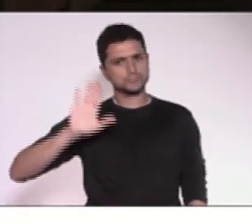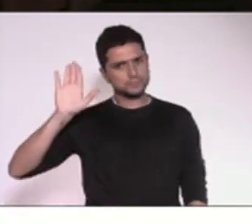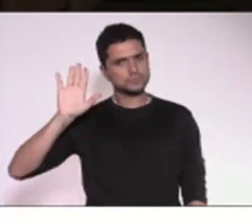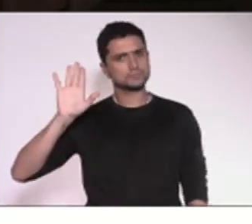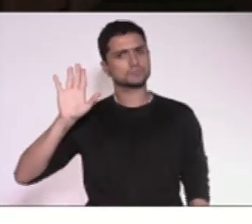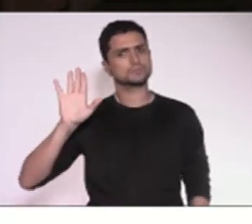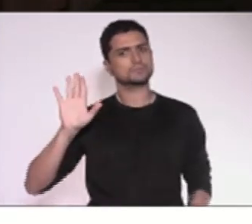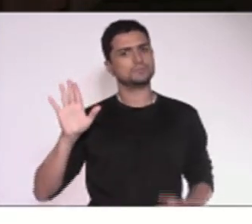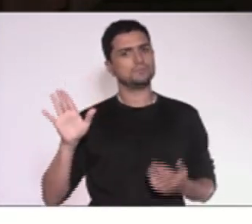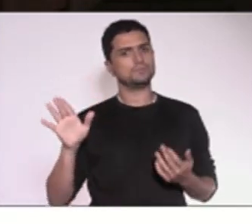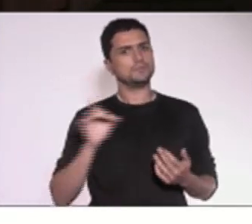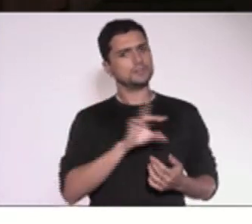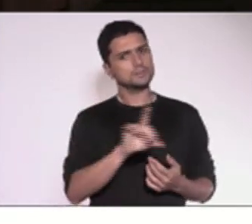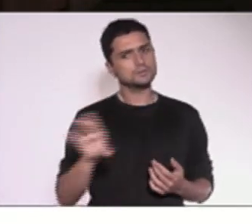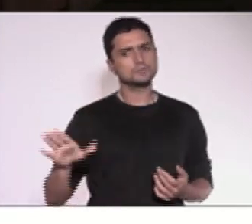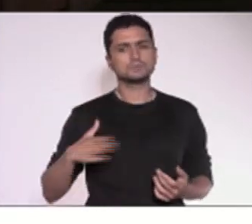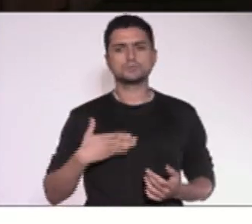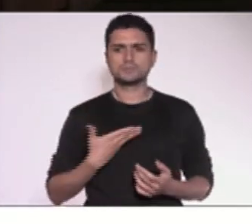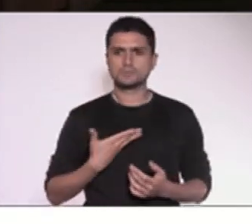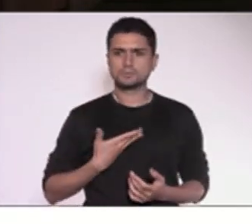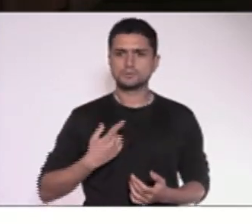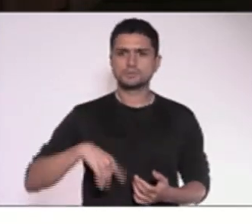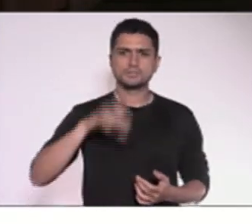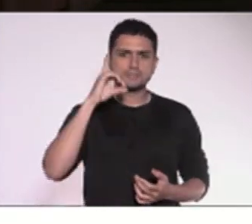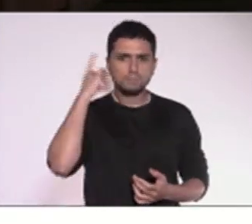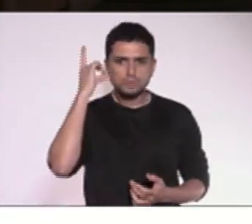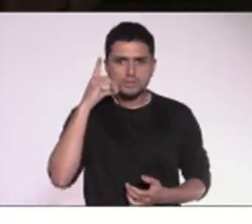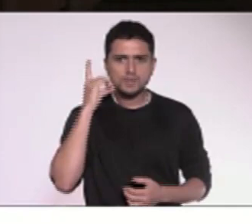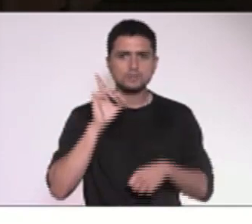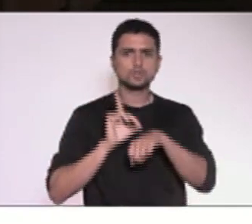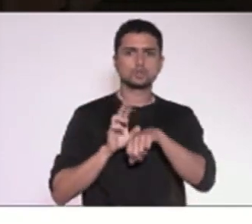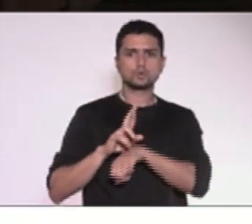muito obrigado. Eu agradeço muito a doutora Gisele,